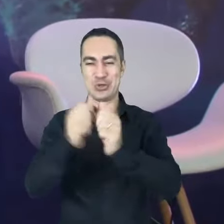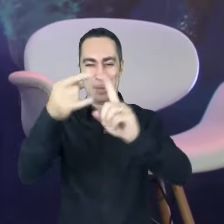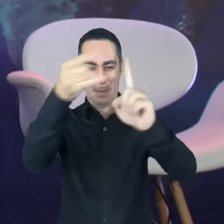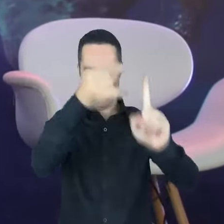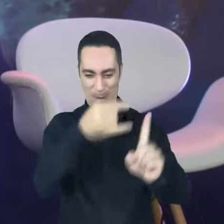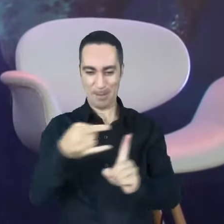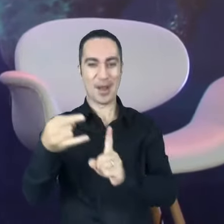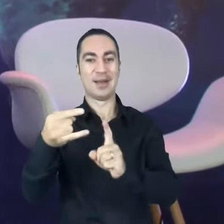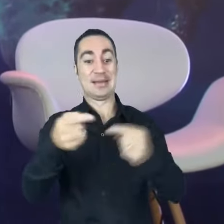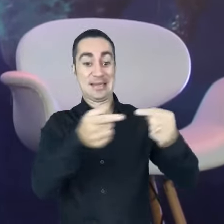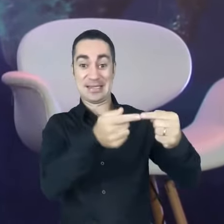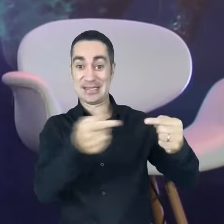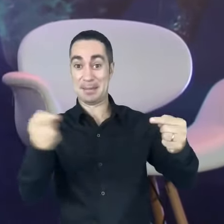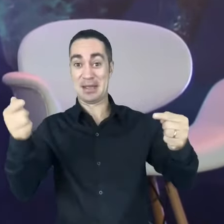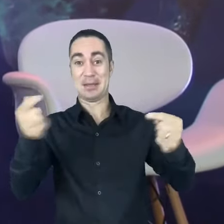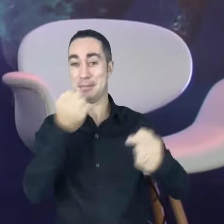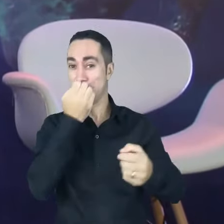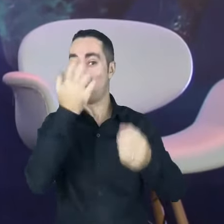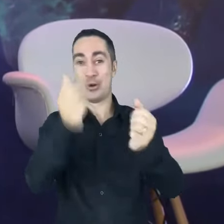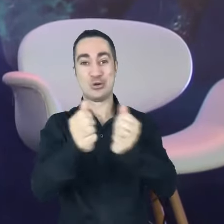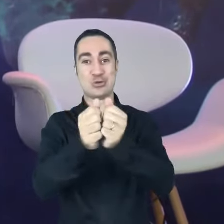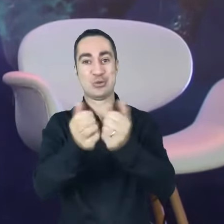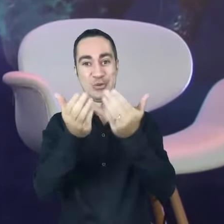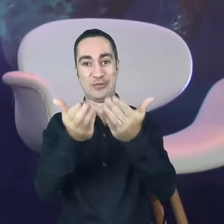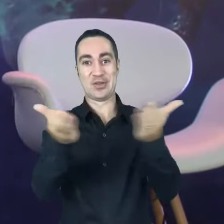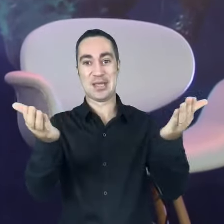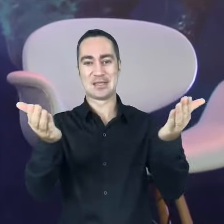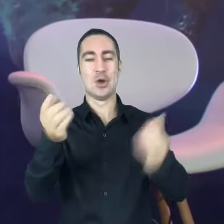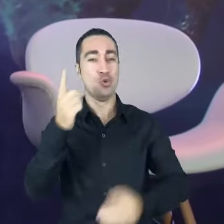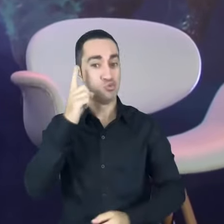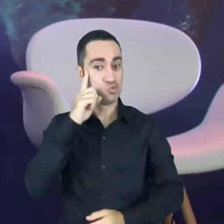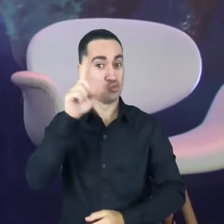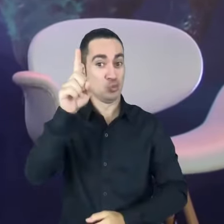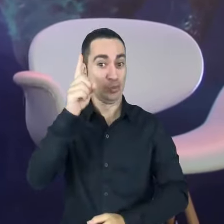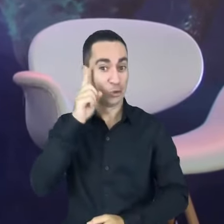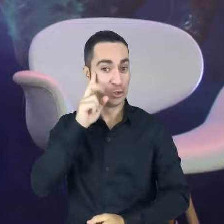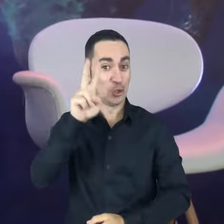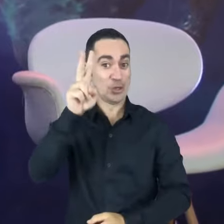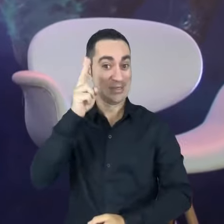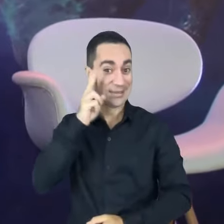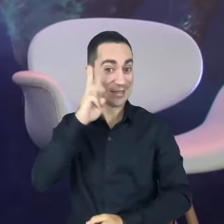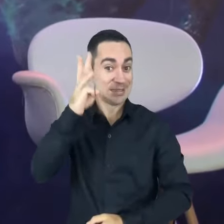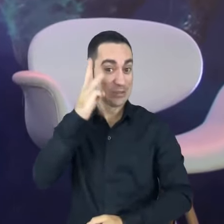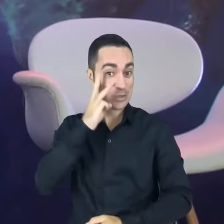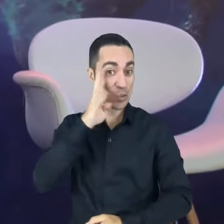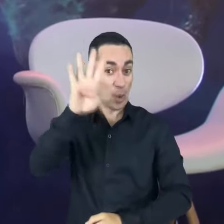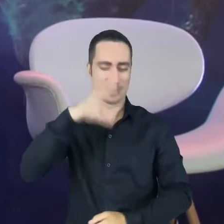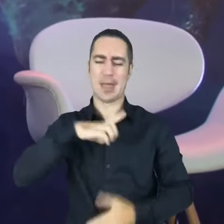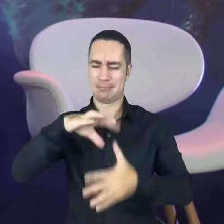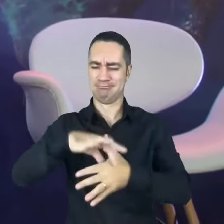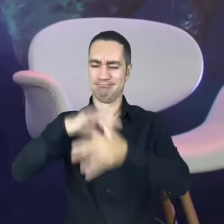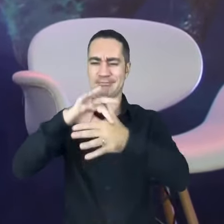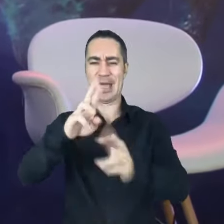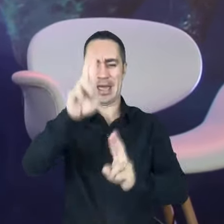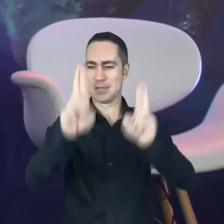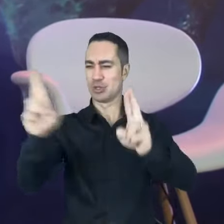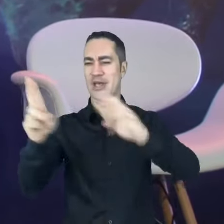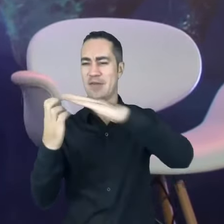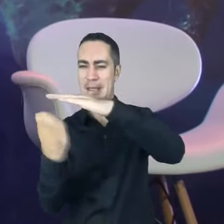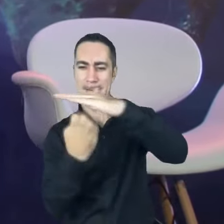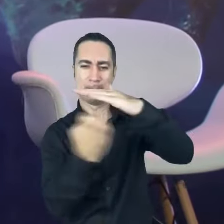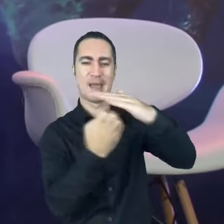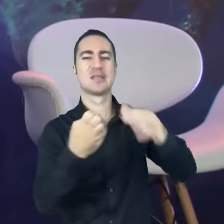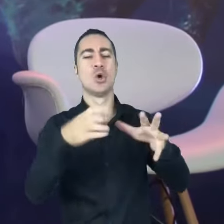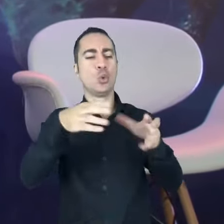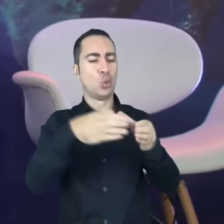semana. Durante os próximos 4 dias, reuniremos líderes empresariais, representantes de instituições e do